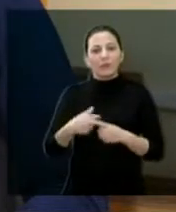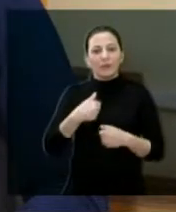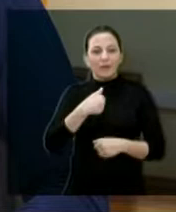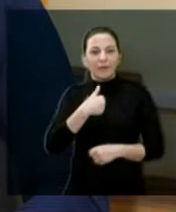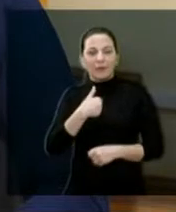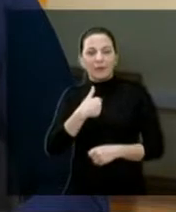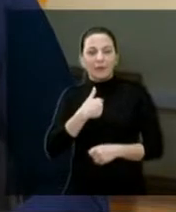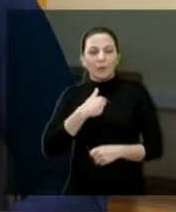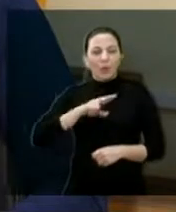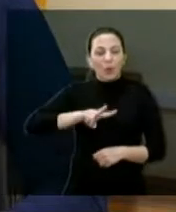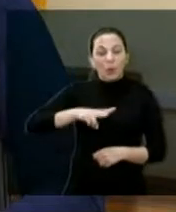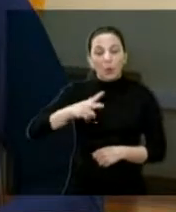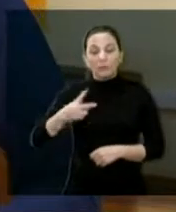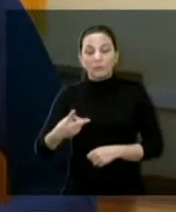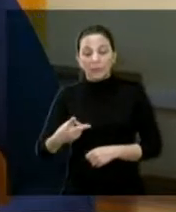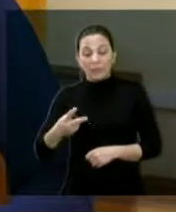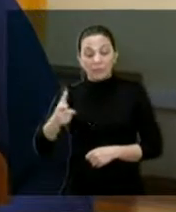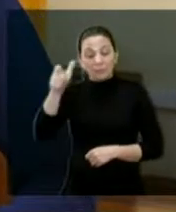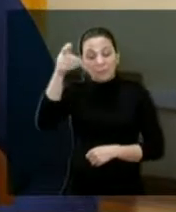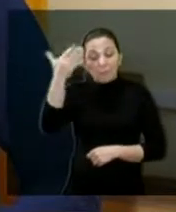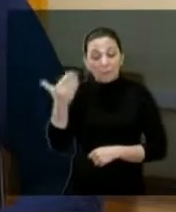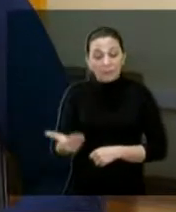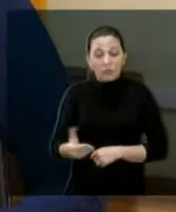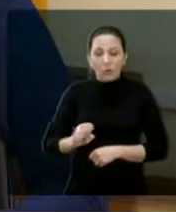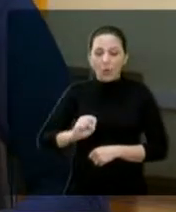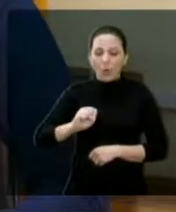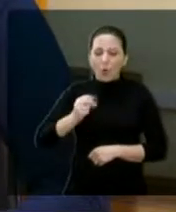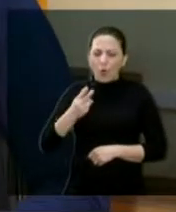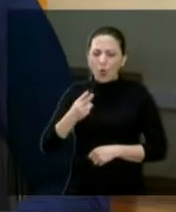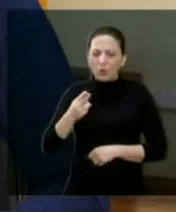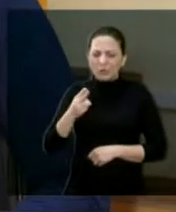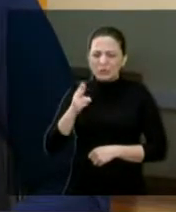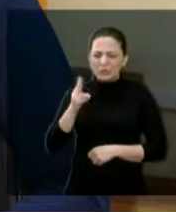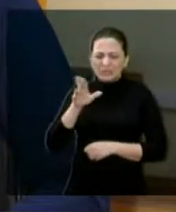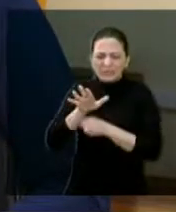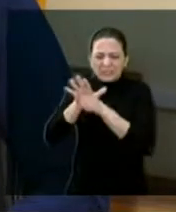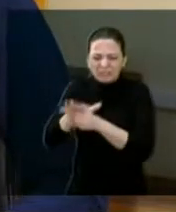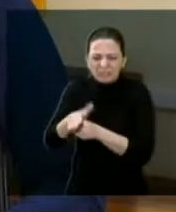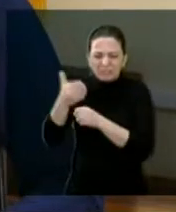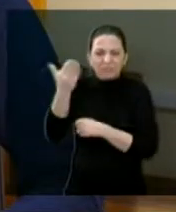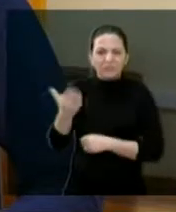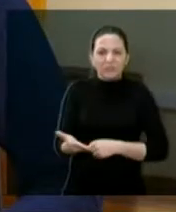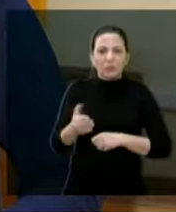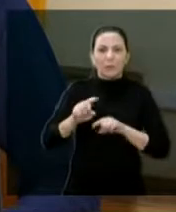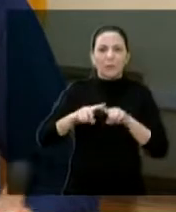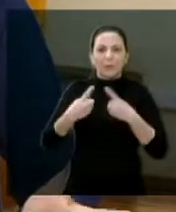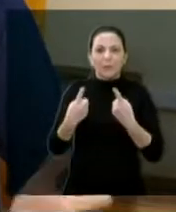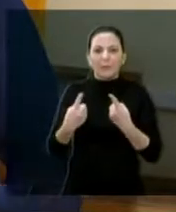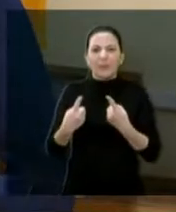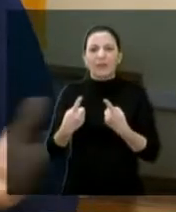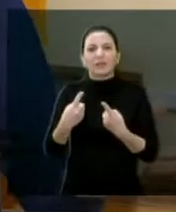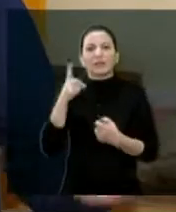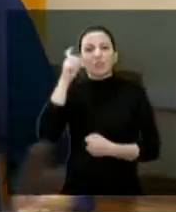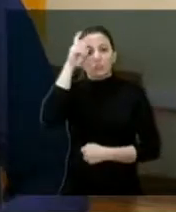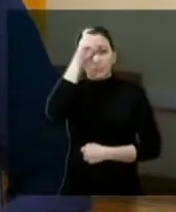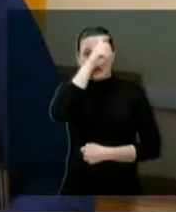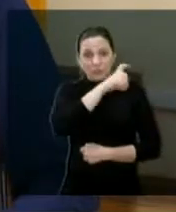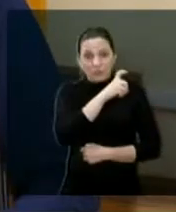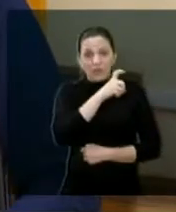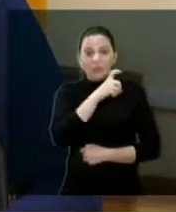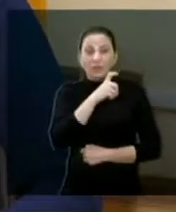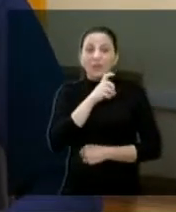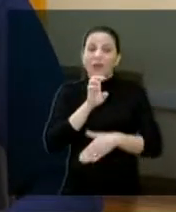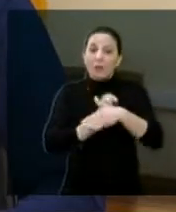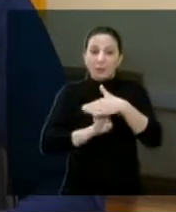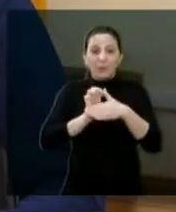sendo contra ele ou querendo diminuir a pessoa do Roberto Barbieri, não. Estavam passando dificuldades, como toda empresa